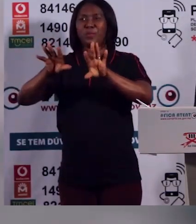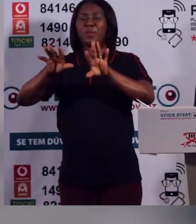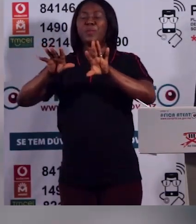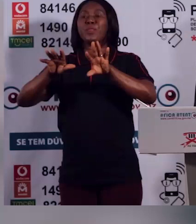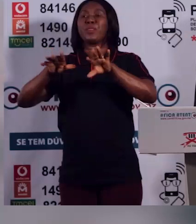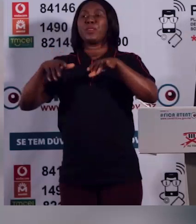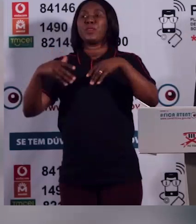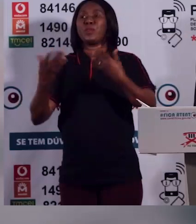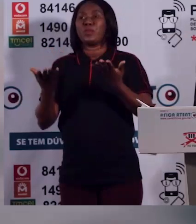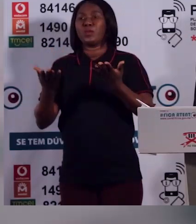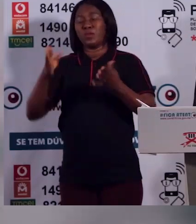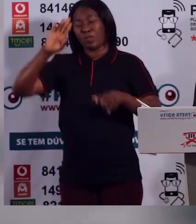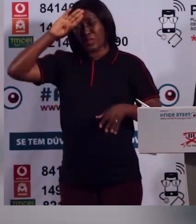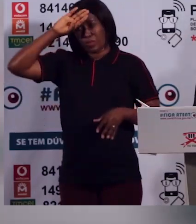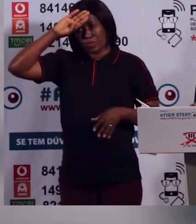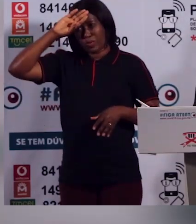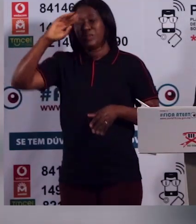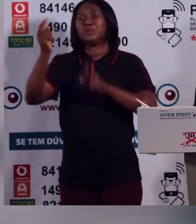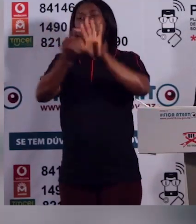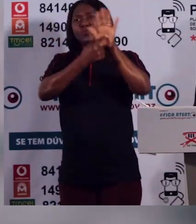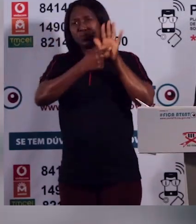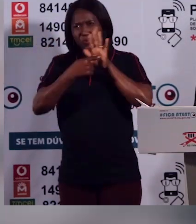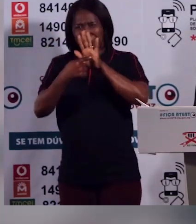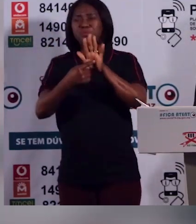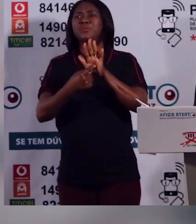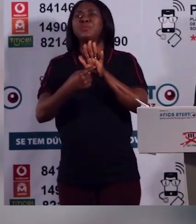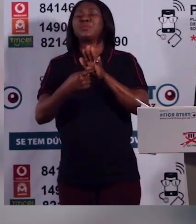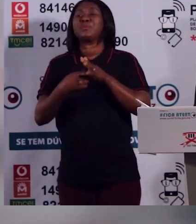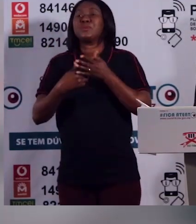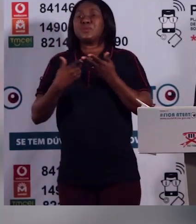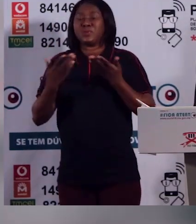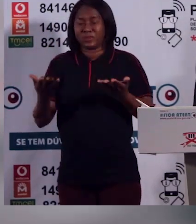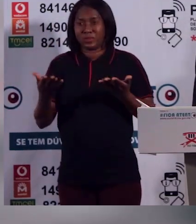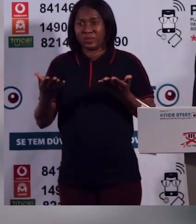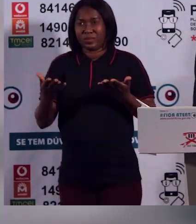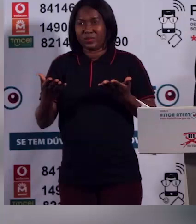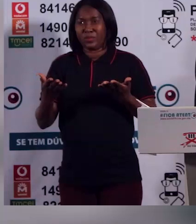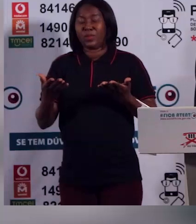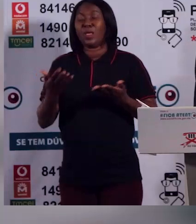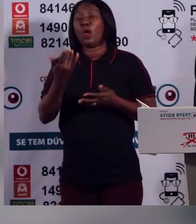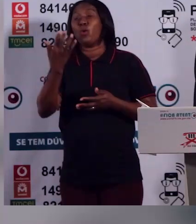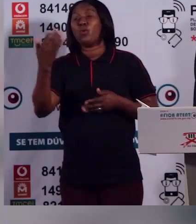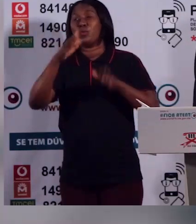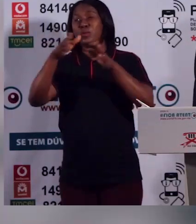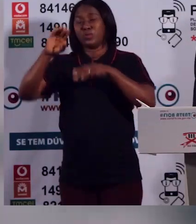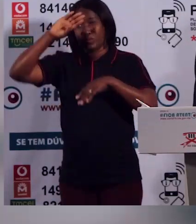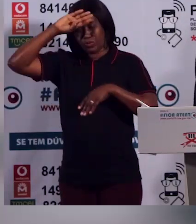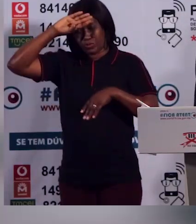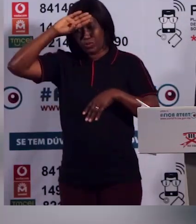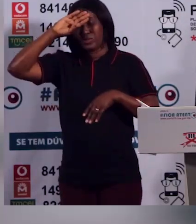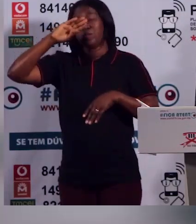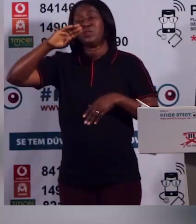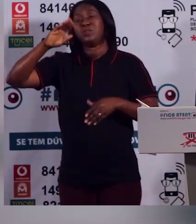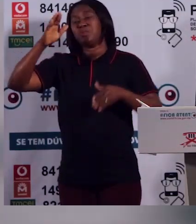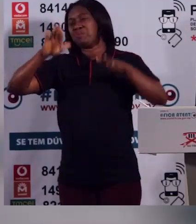da tendência da epidemia mostra que a taxa de positividade dos indivíduos testados